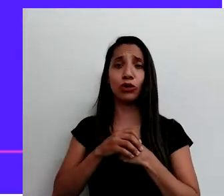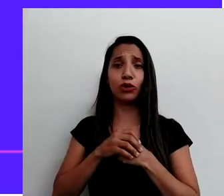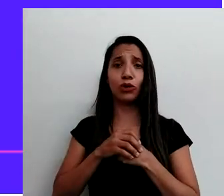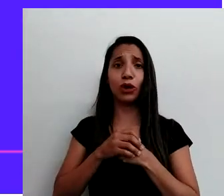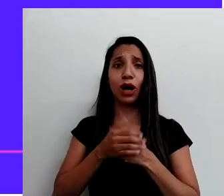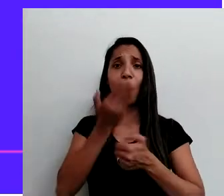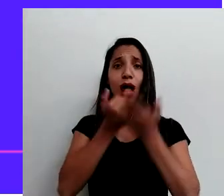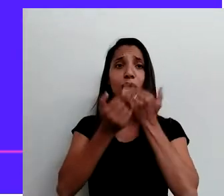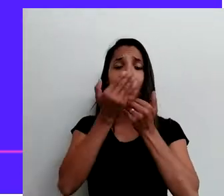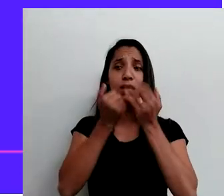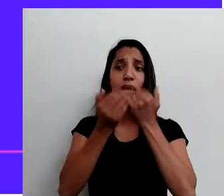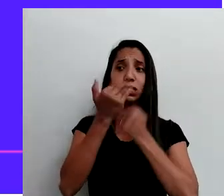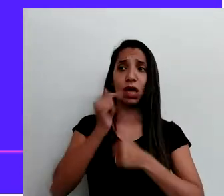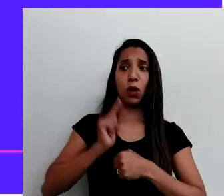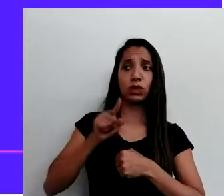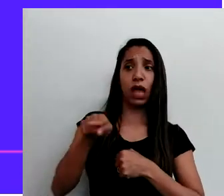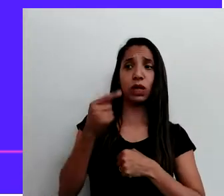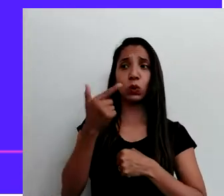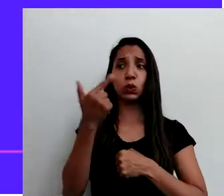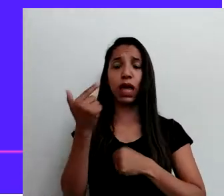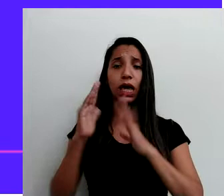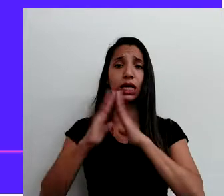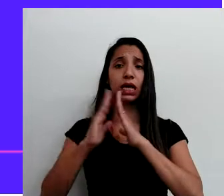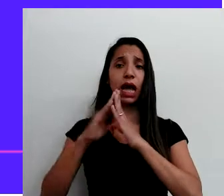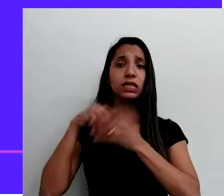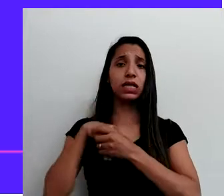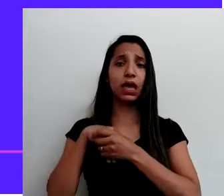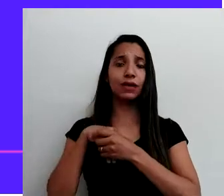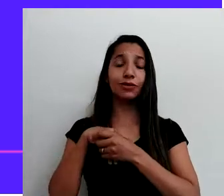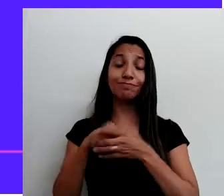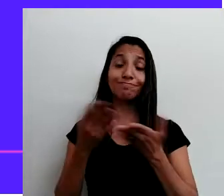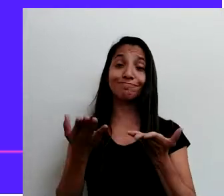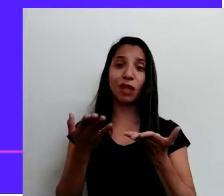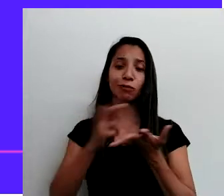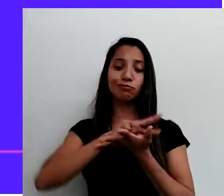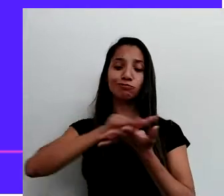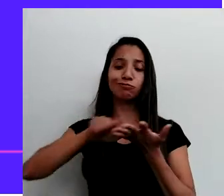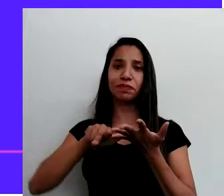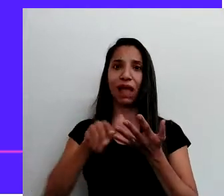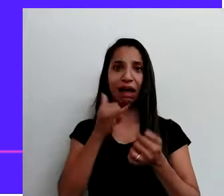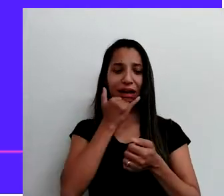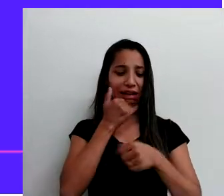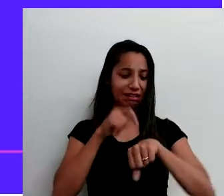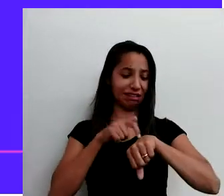5 minutos, que loucura. Bom, vou gastar mais dois aqui, tá, gente?